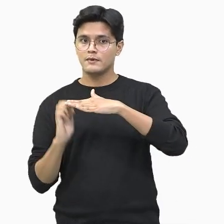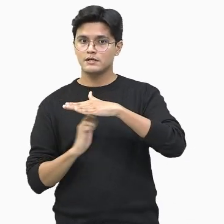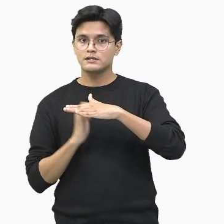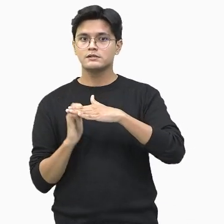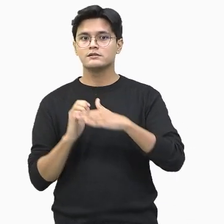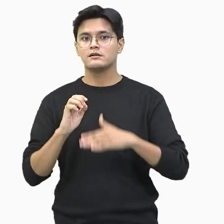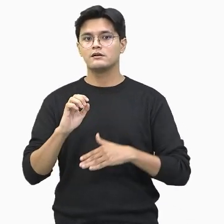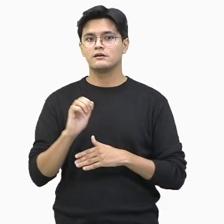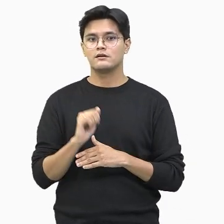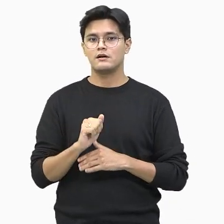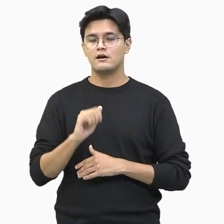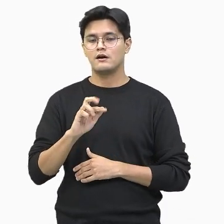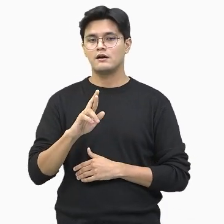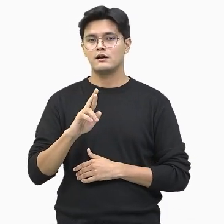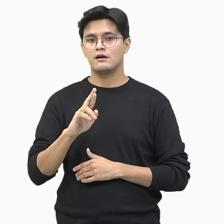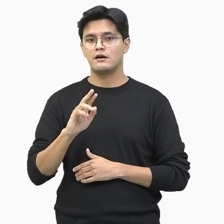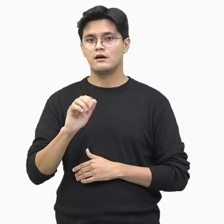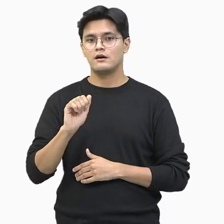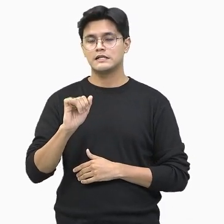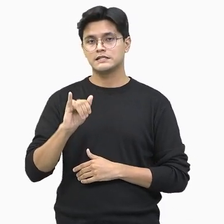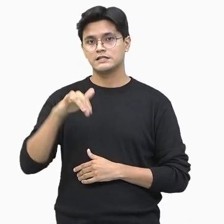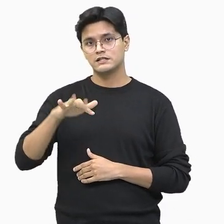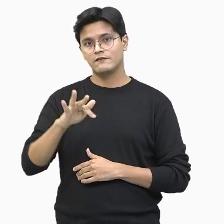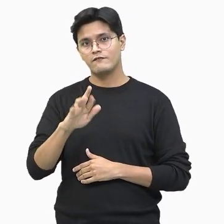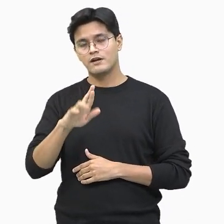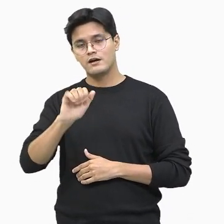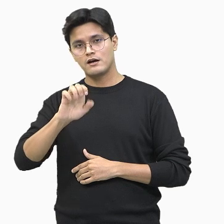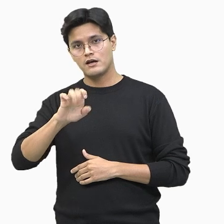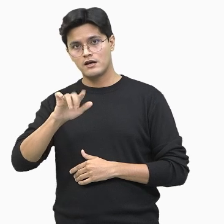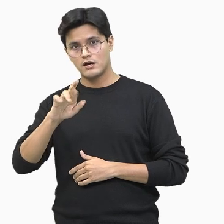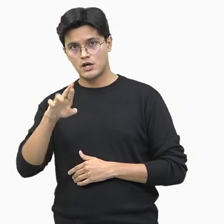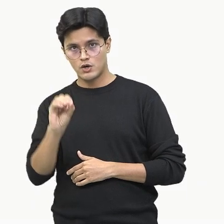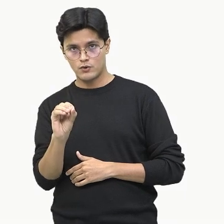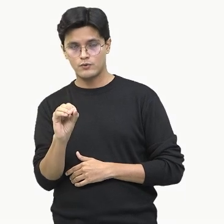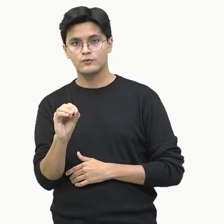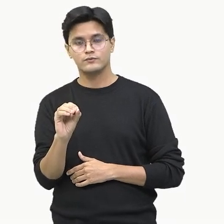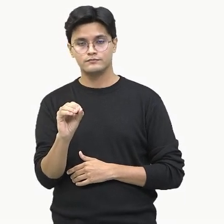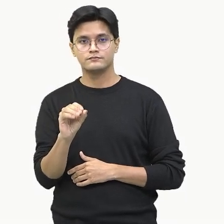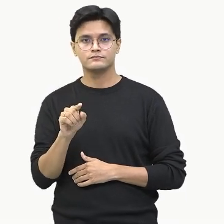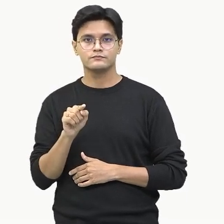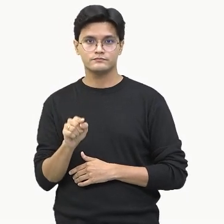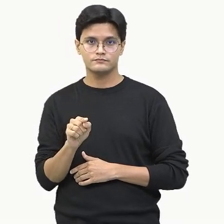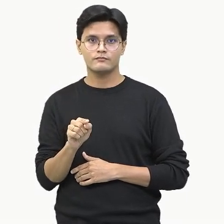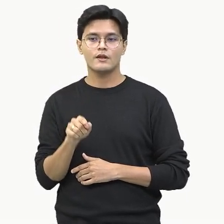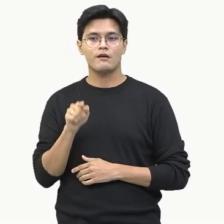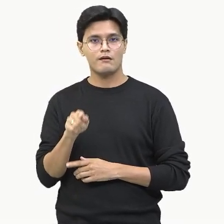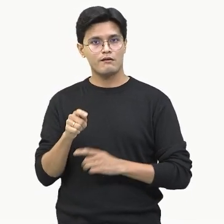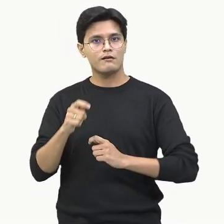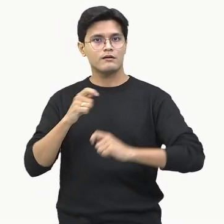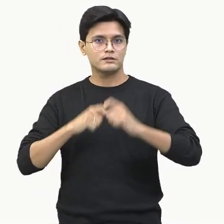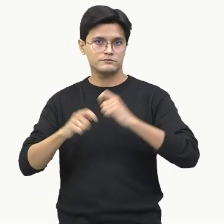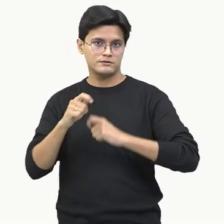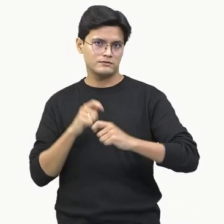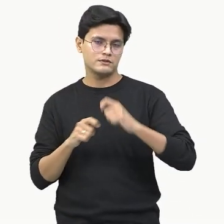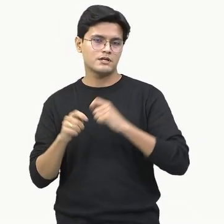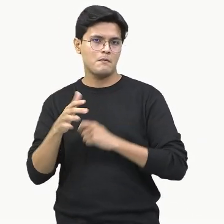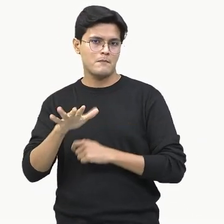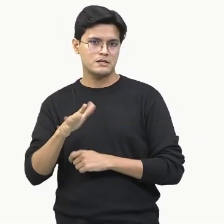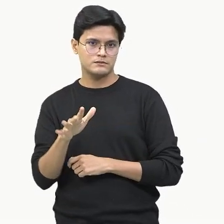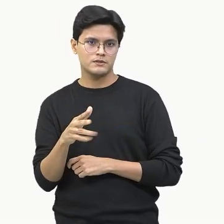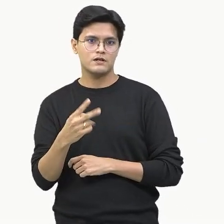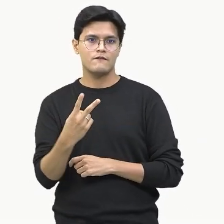aeroportuária né que é a Infraero tá bom ela vai administrar aí aproximadamente